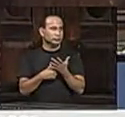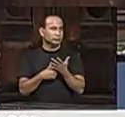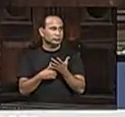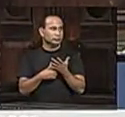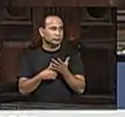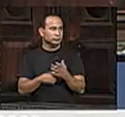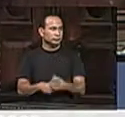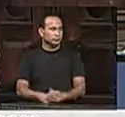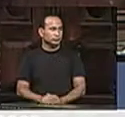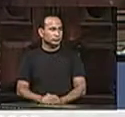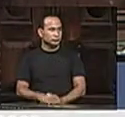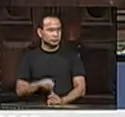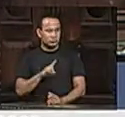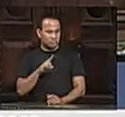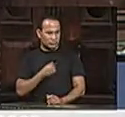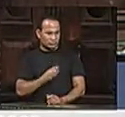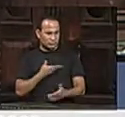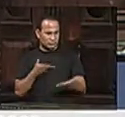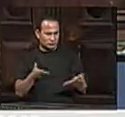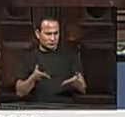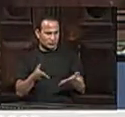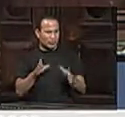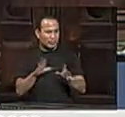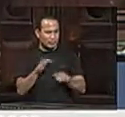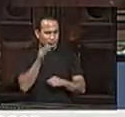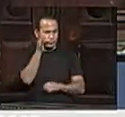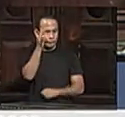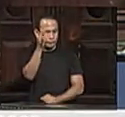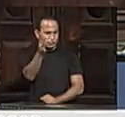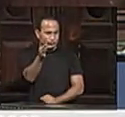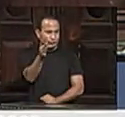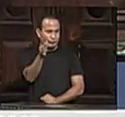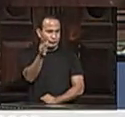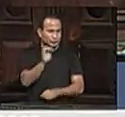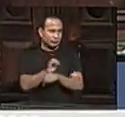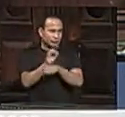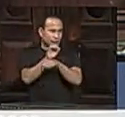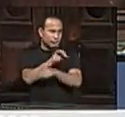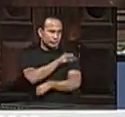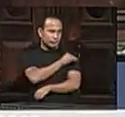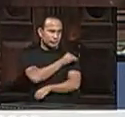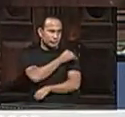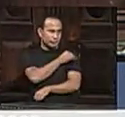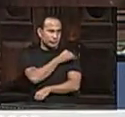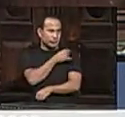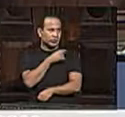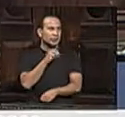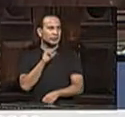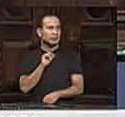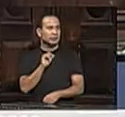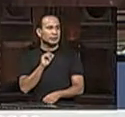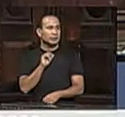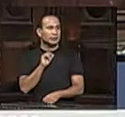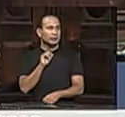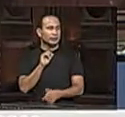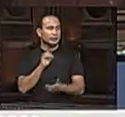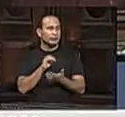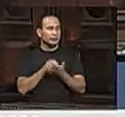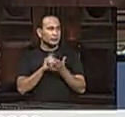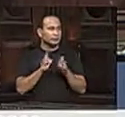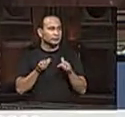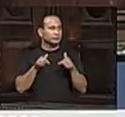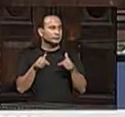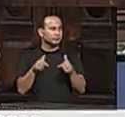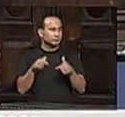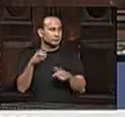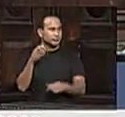sobremaneira não apenas o presente, mas o futuro do Estado do Rio de Janeiro, que compromete o investimento em